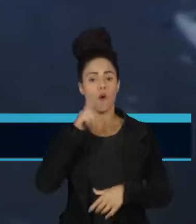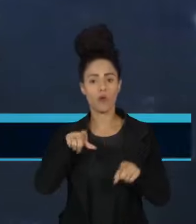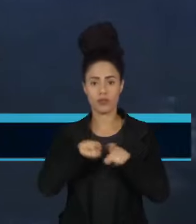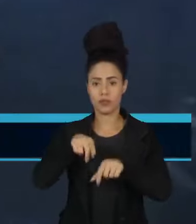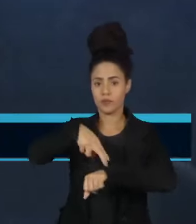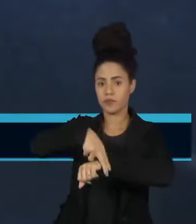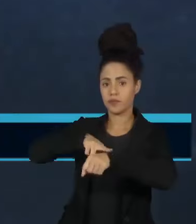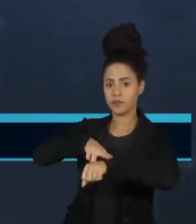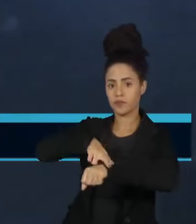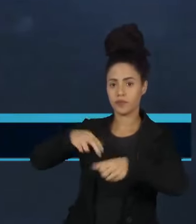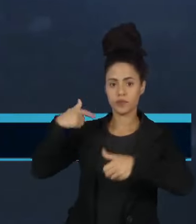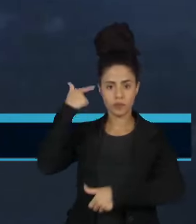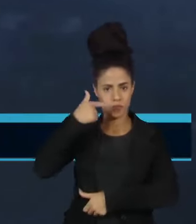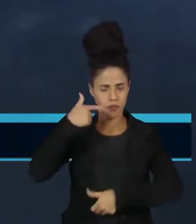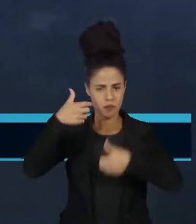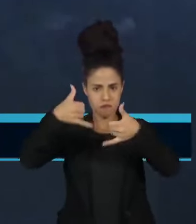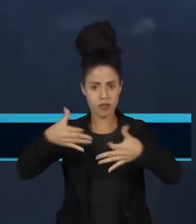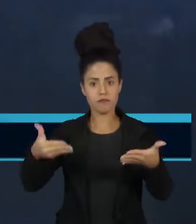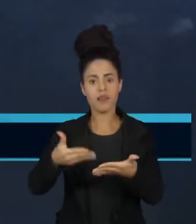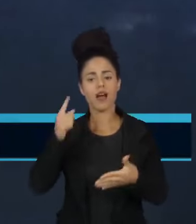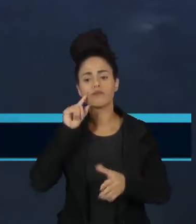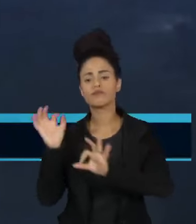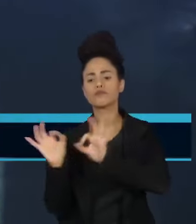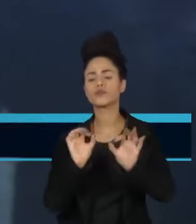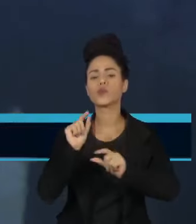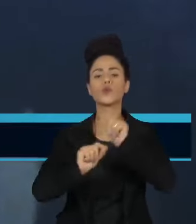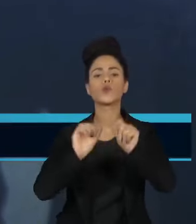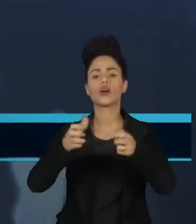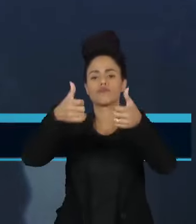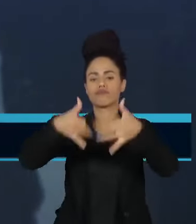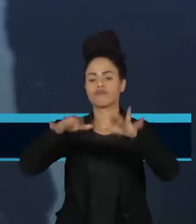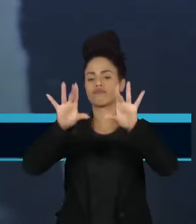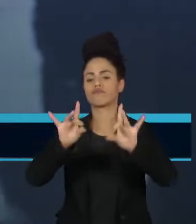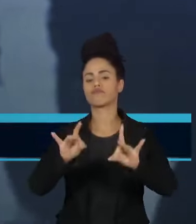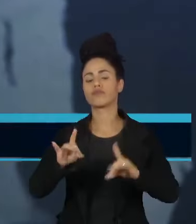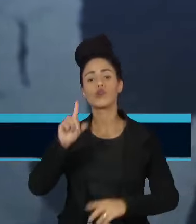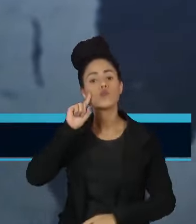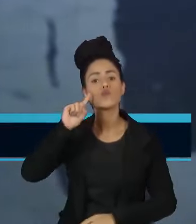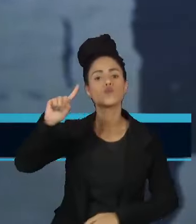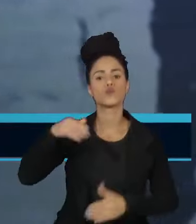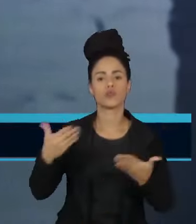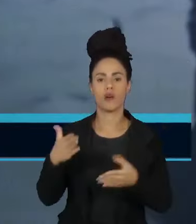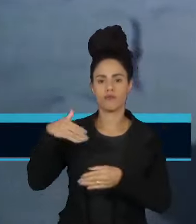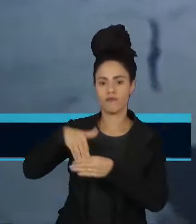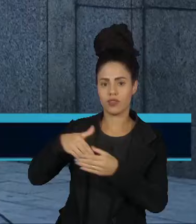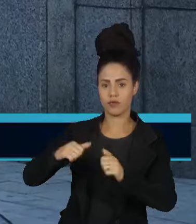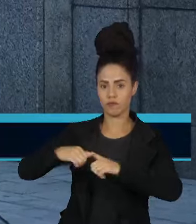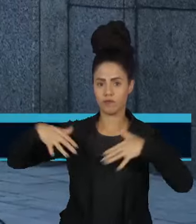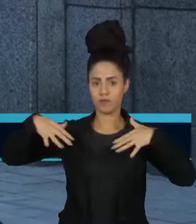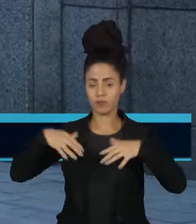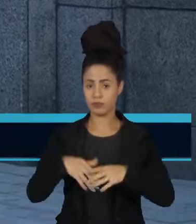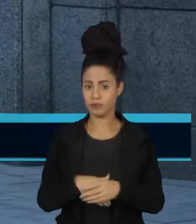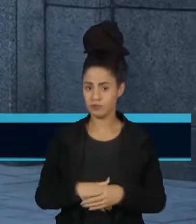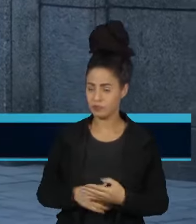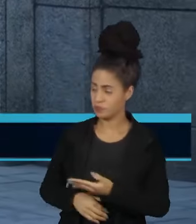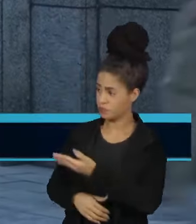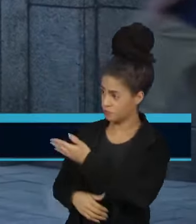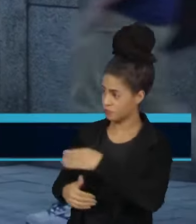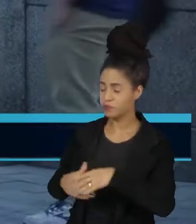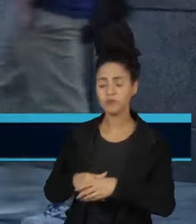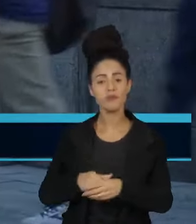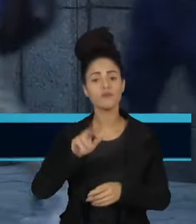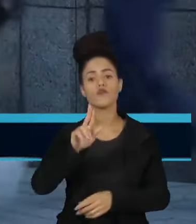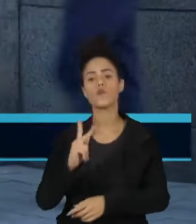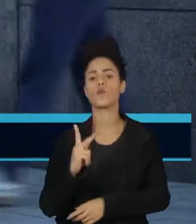em Londres Leão serva acompanhou as eleições e conta como foi o dia de votação dos britânicos a eleição no